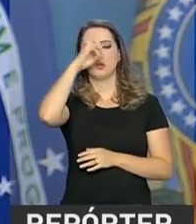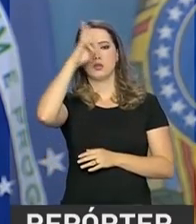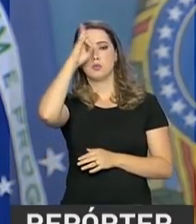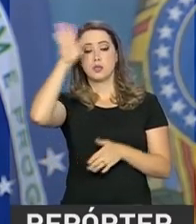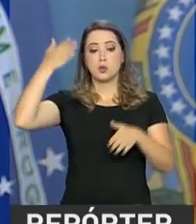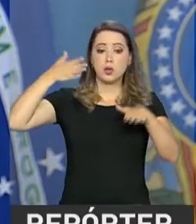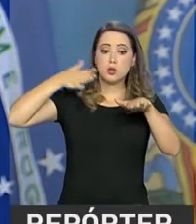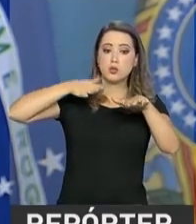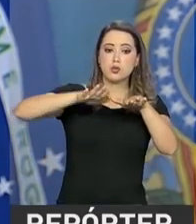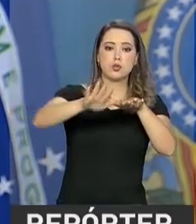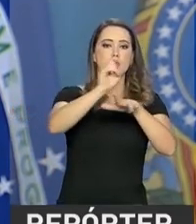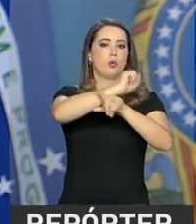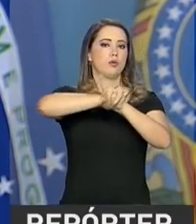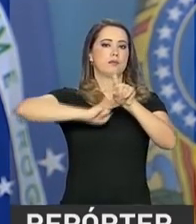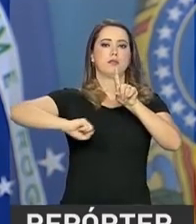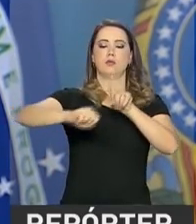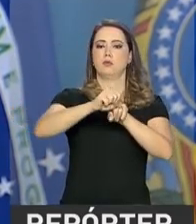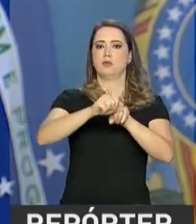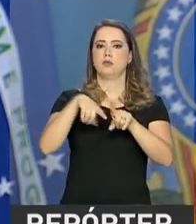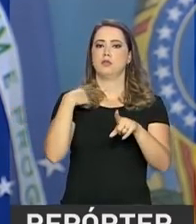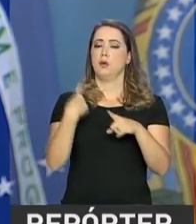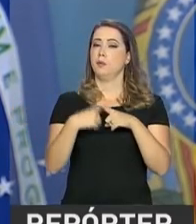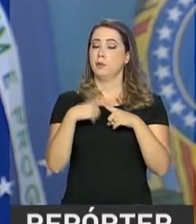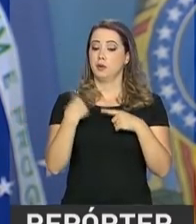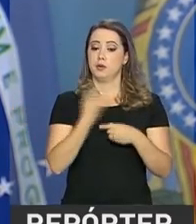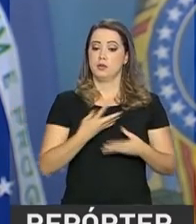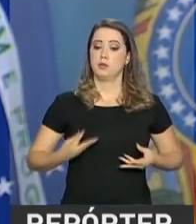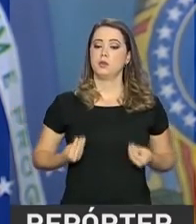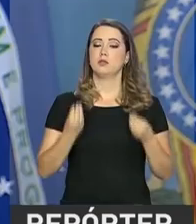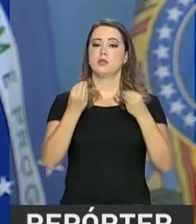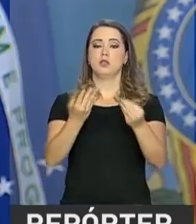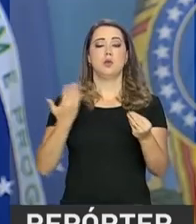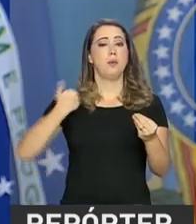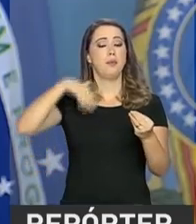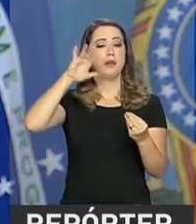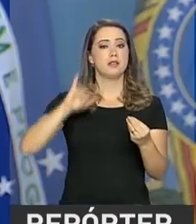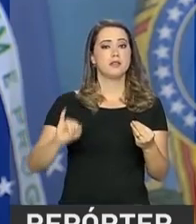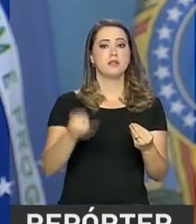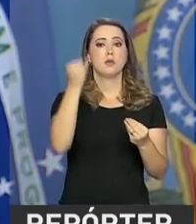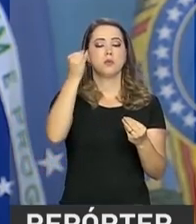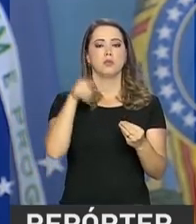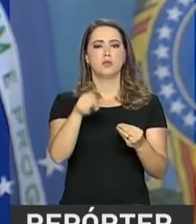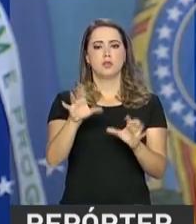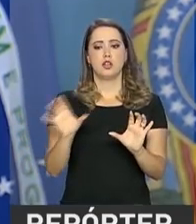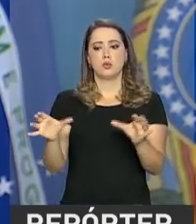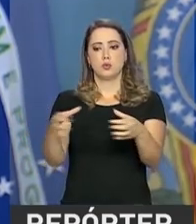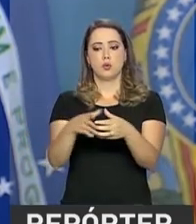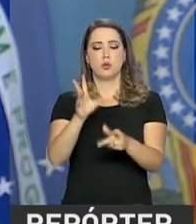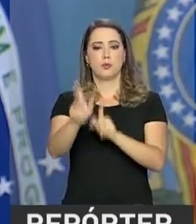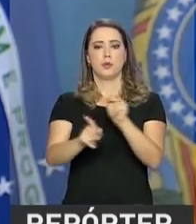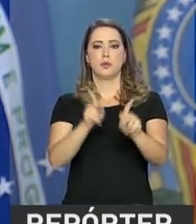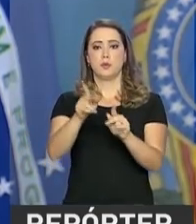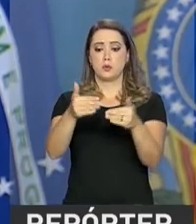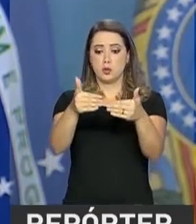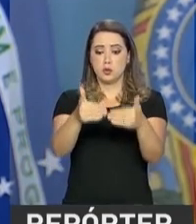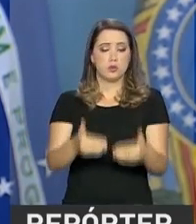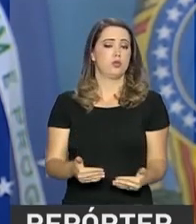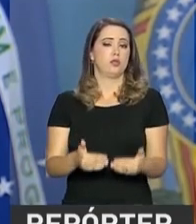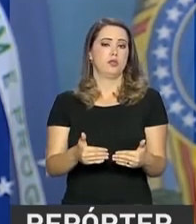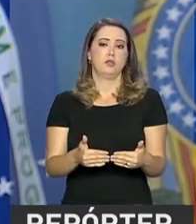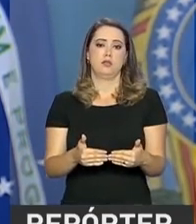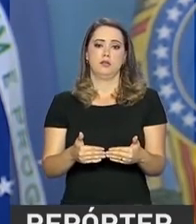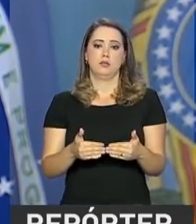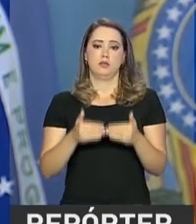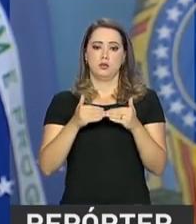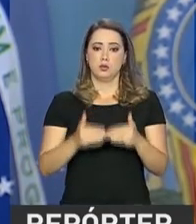eh social porque nós estamos dando mais oportunidades para seguimento da população que enfrenta